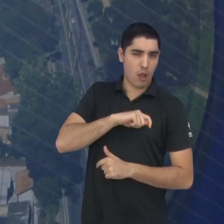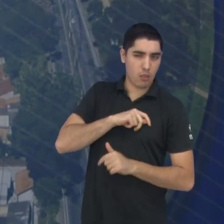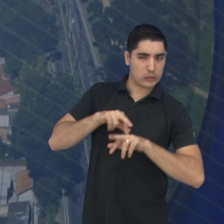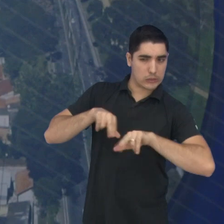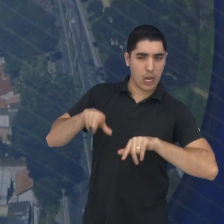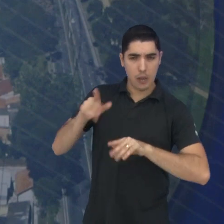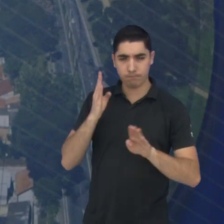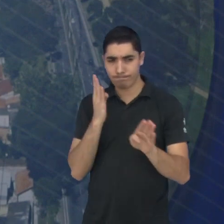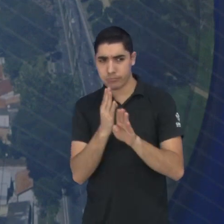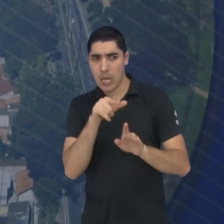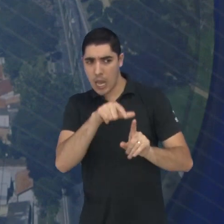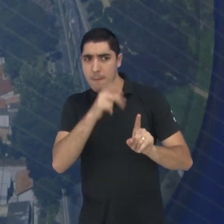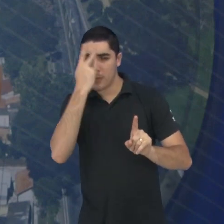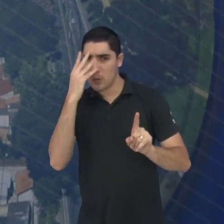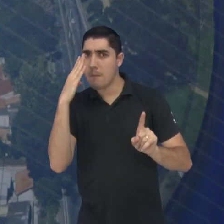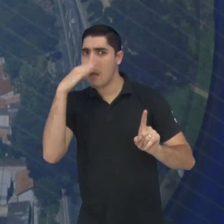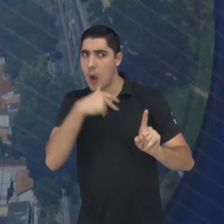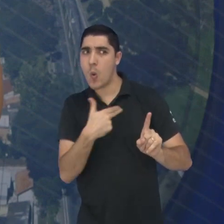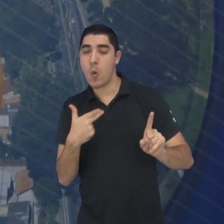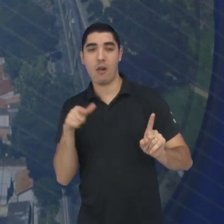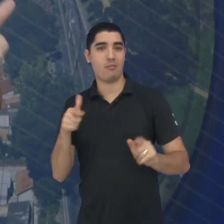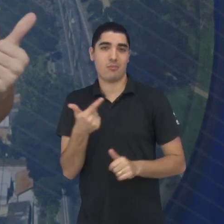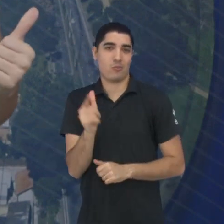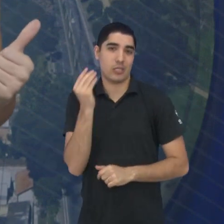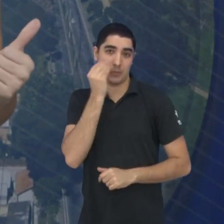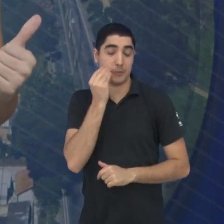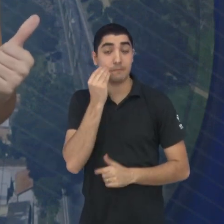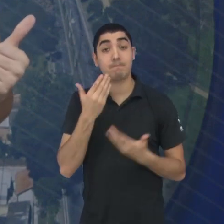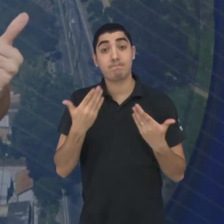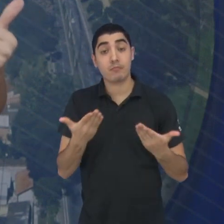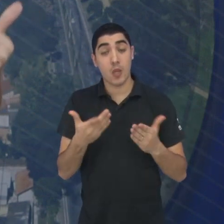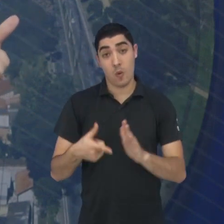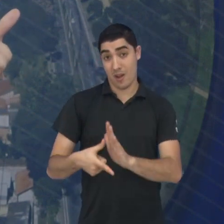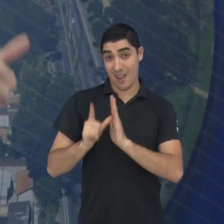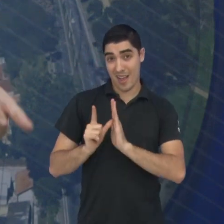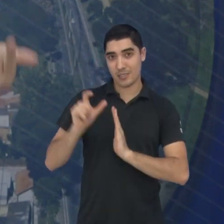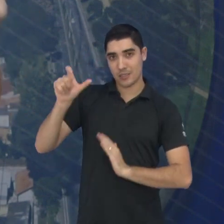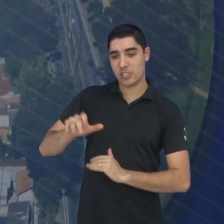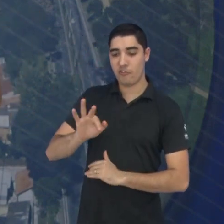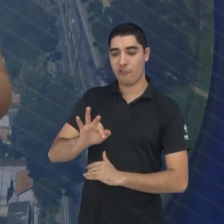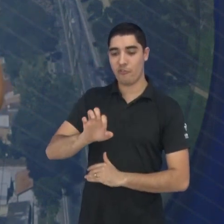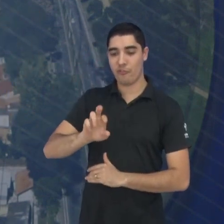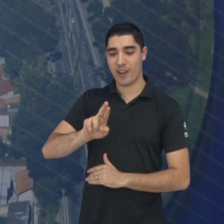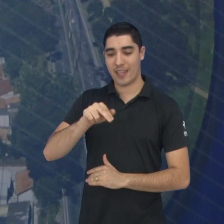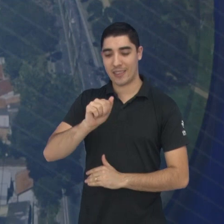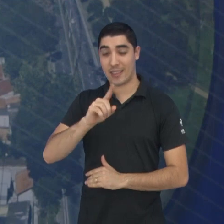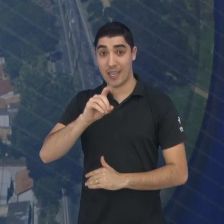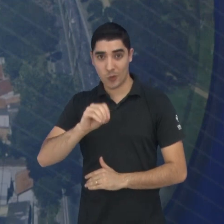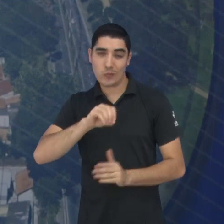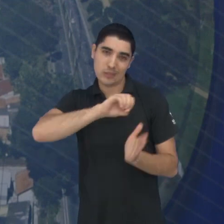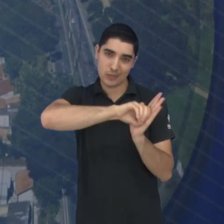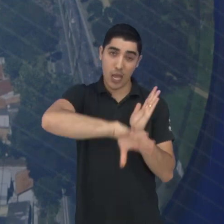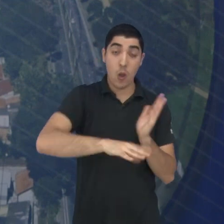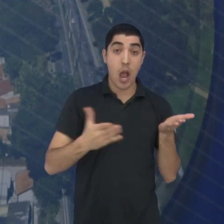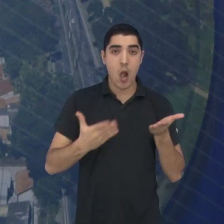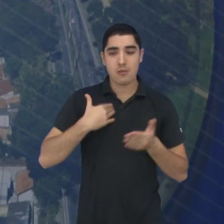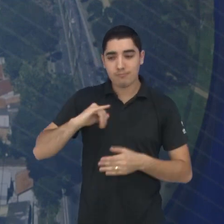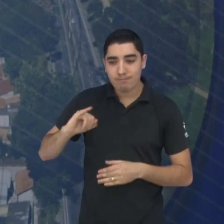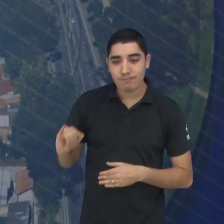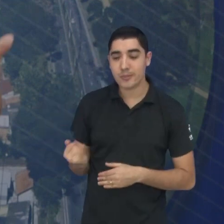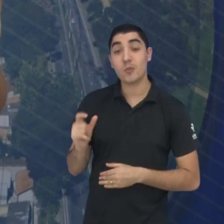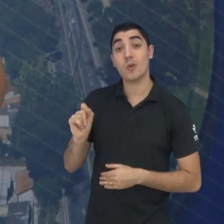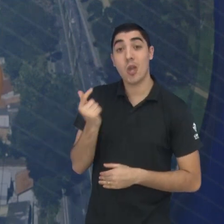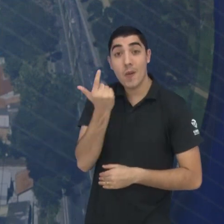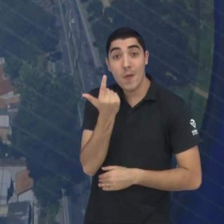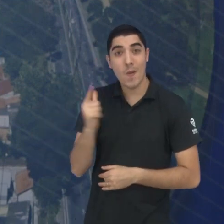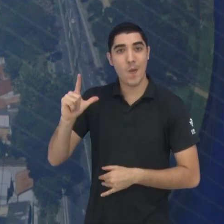um ato ilícito ali. Bom, a gente se despediu do Fernando no último bloco, agora eu quero aproveitar para chamar, para